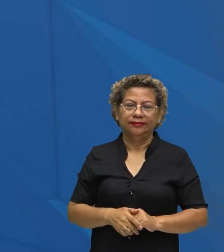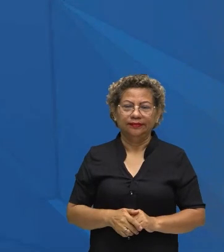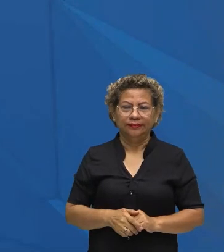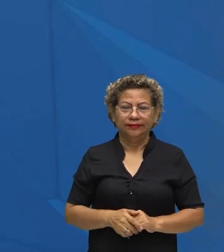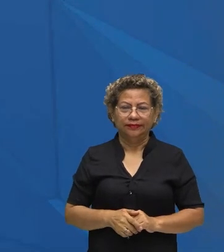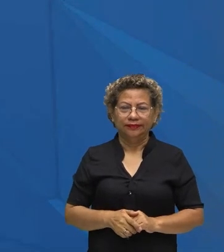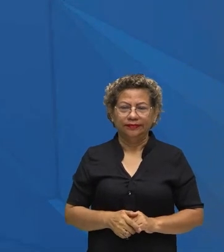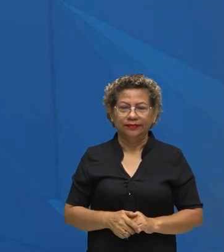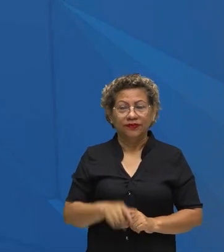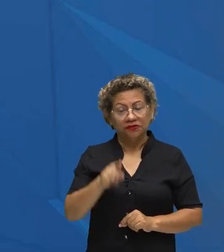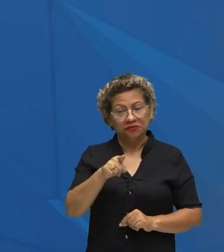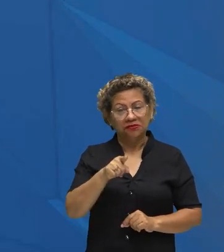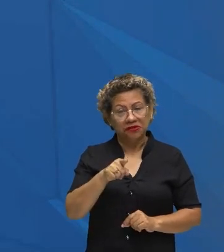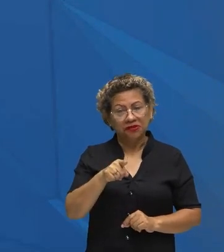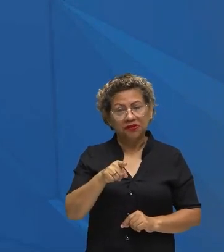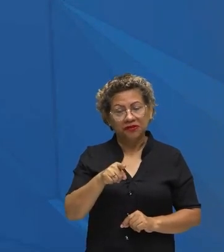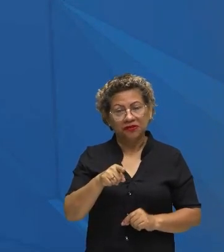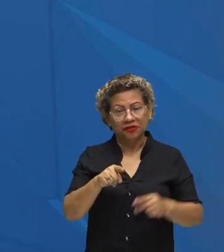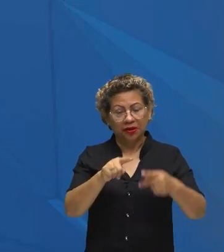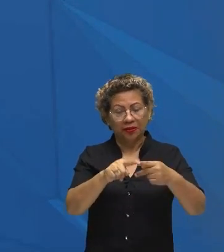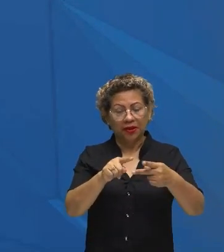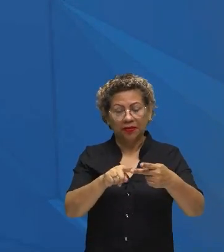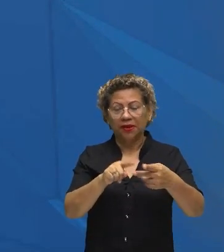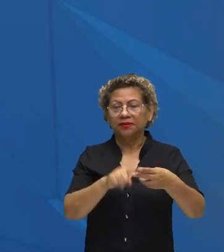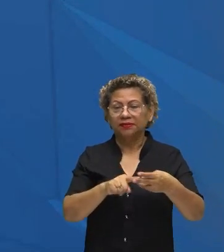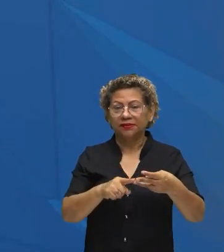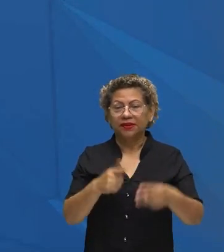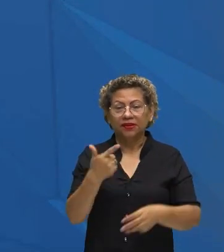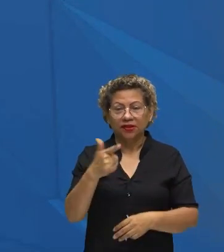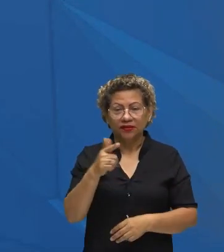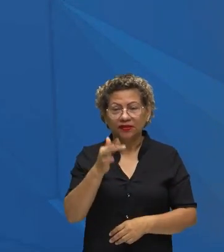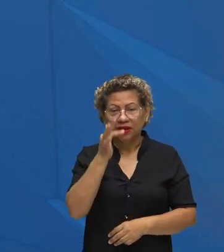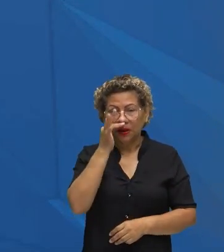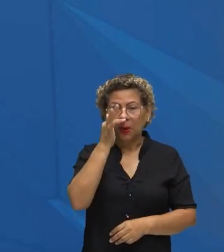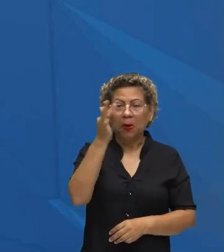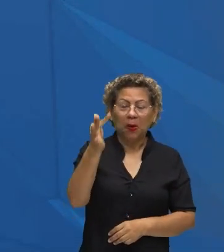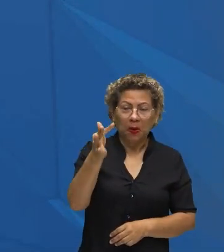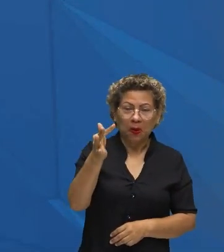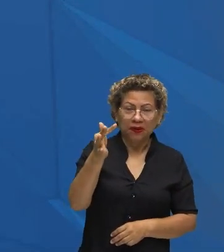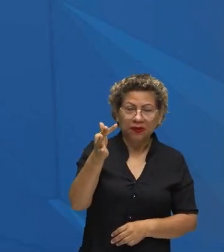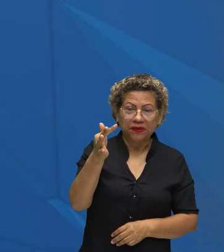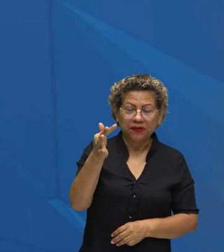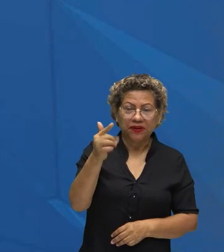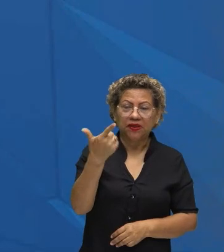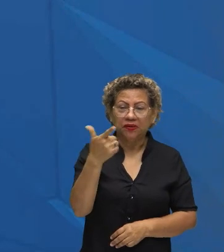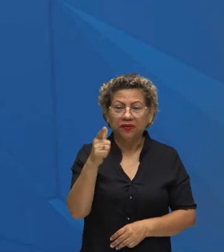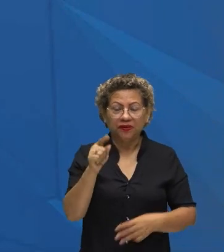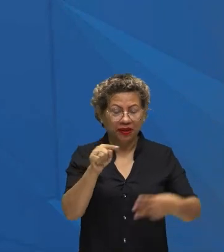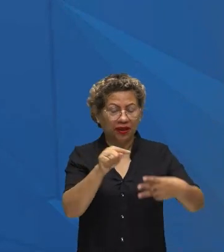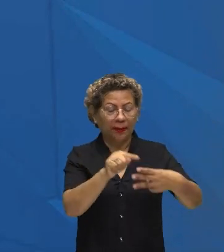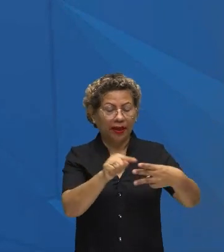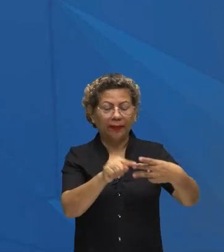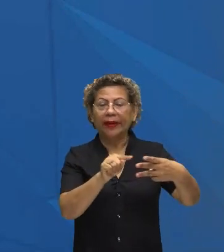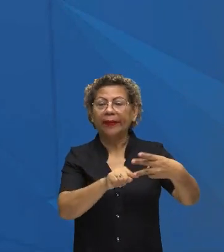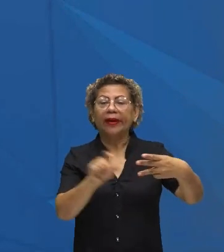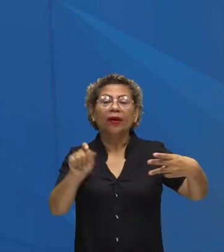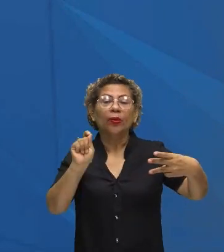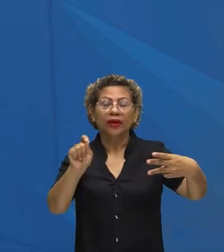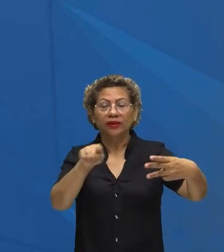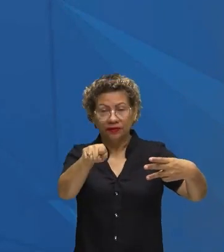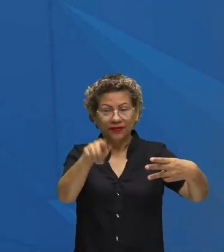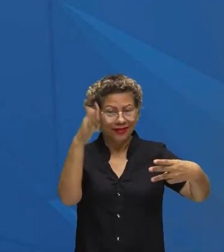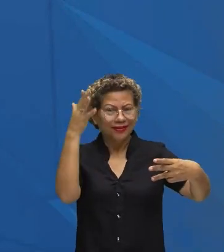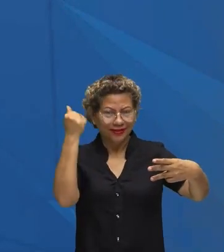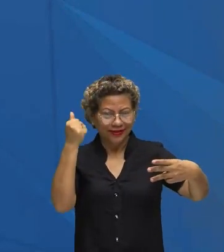à resposta. Então, não existe rosa sem flor, espinho ou cheiro. Se você